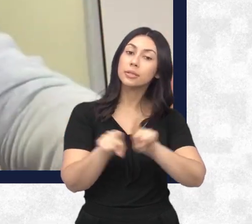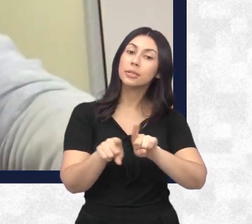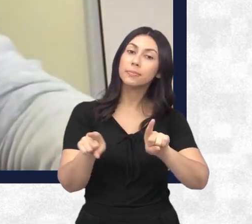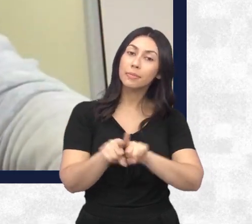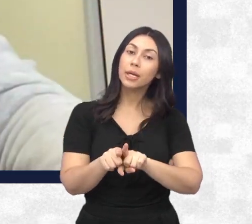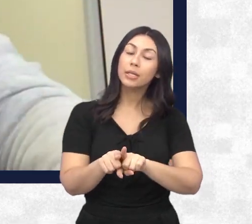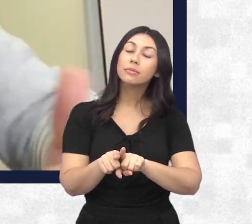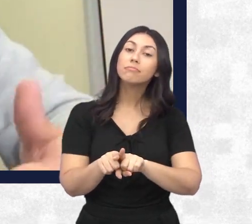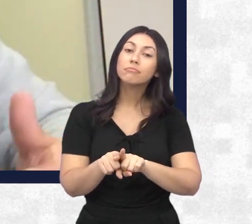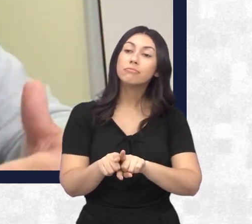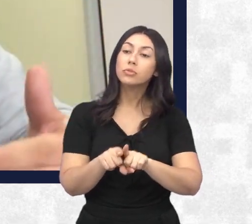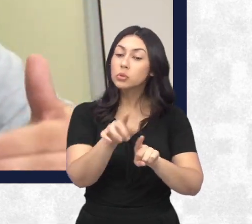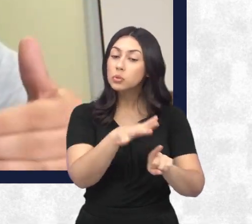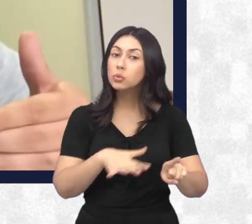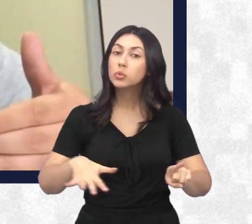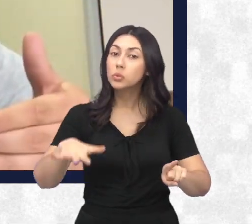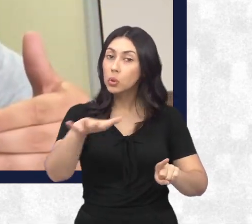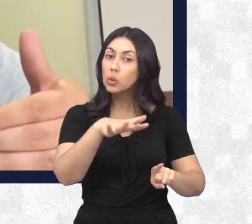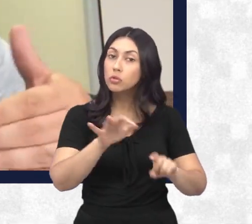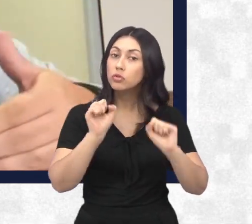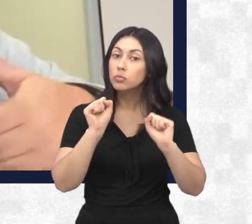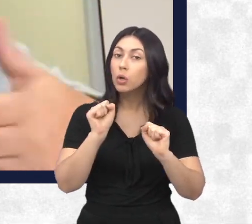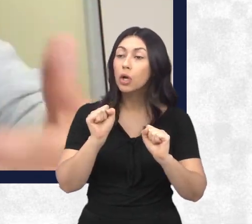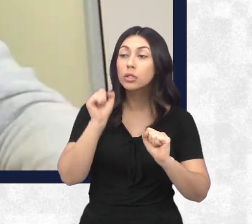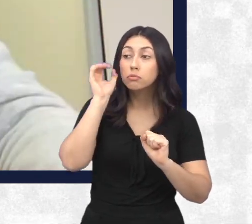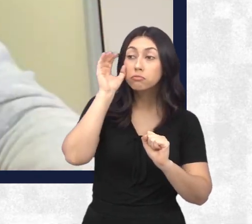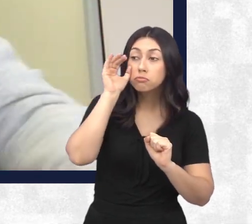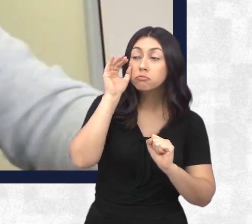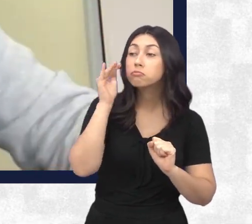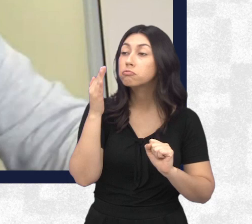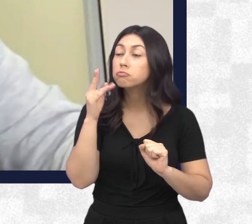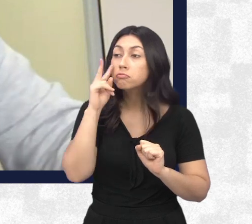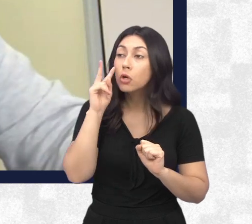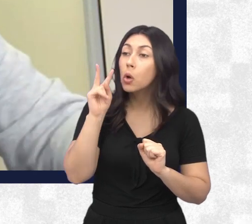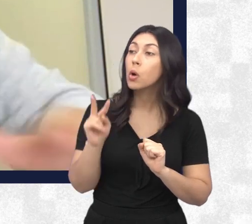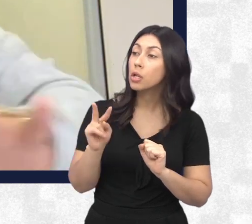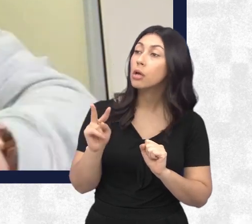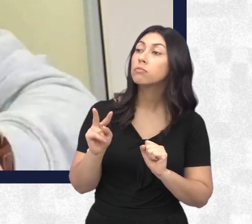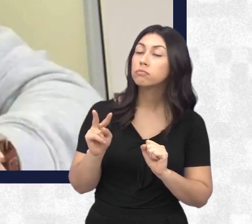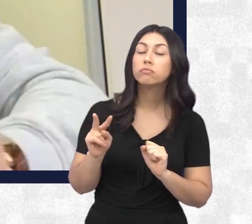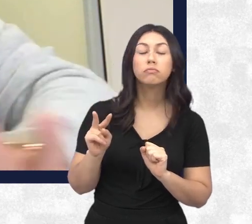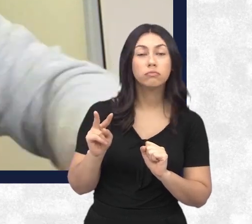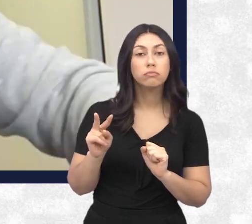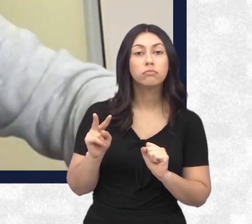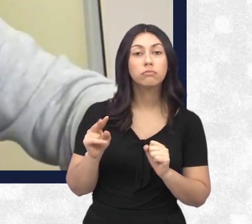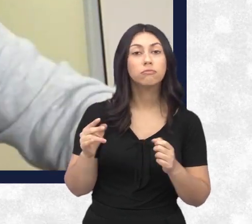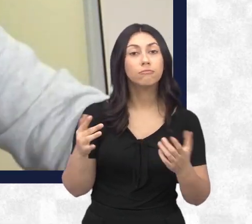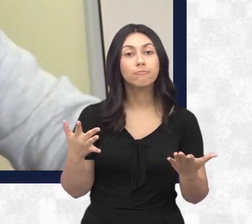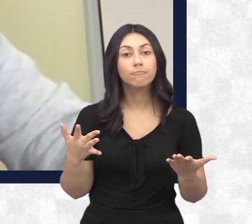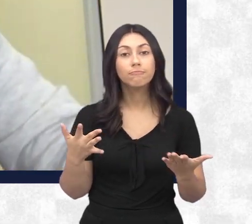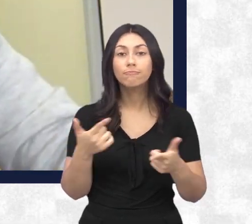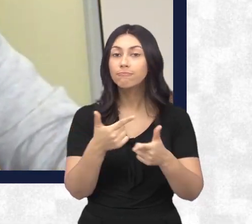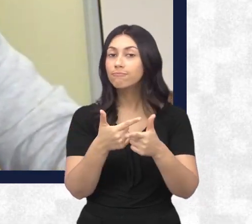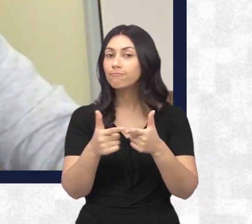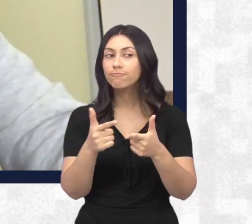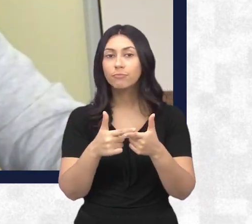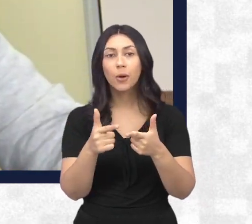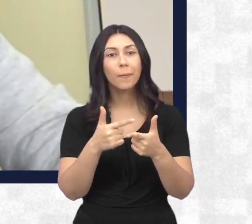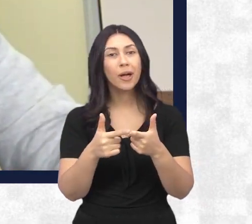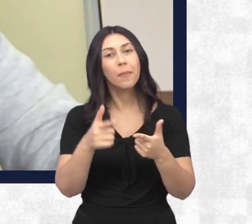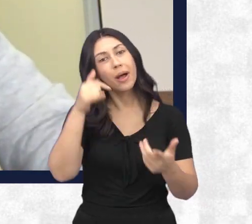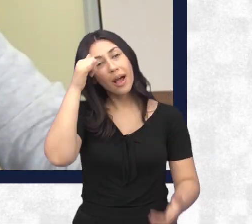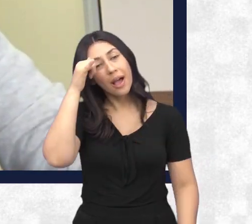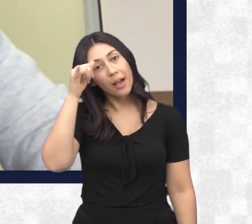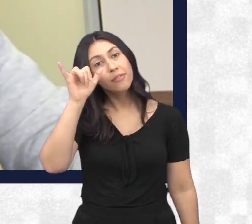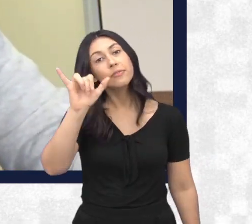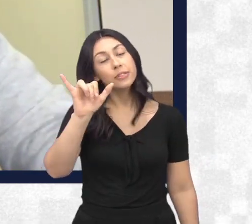também pela imprensa, que pode dar publicidade aos dados e sem deixar nenhum tipo de problema